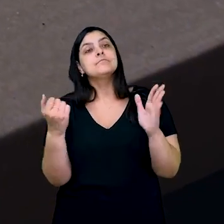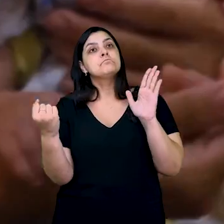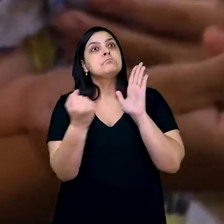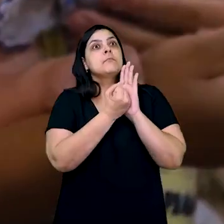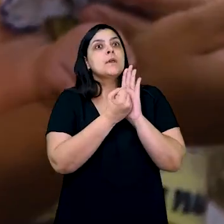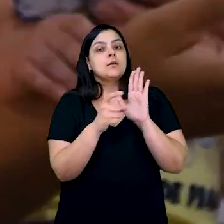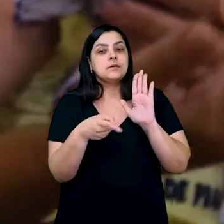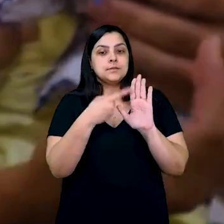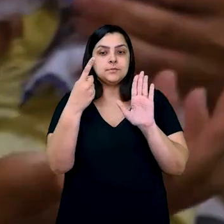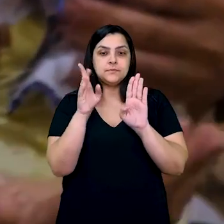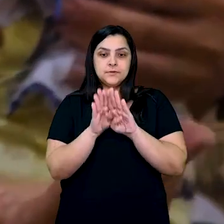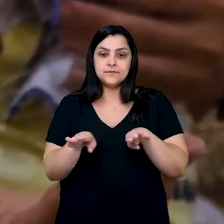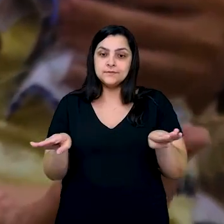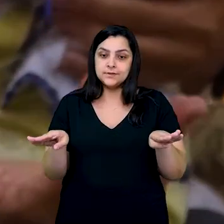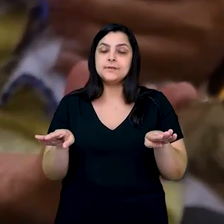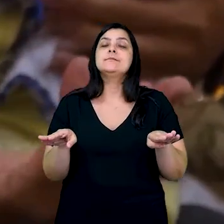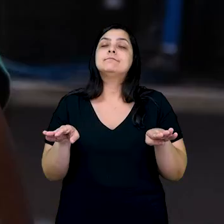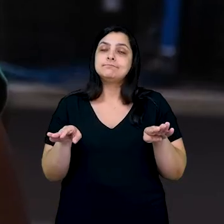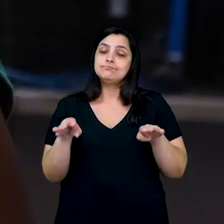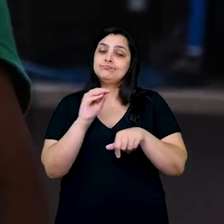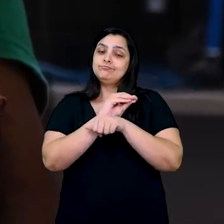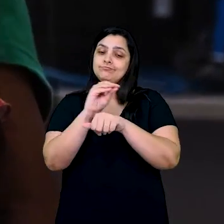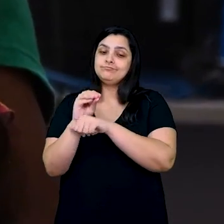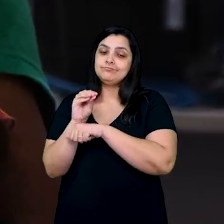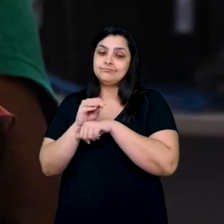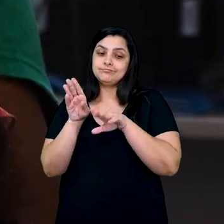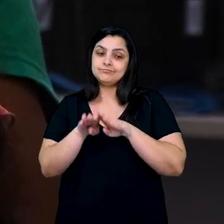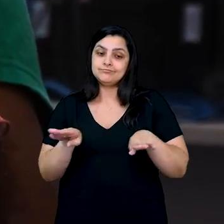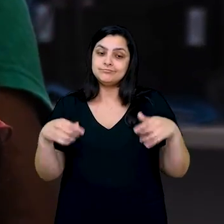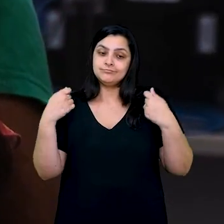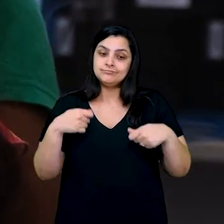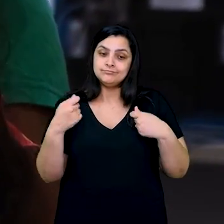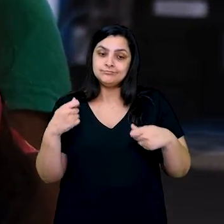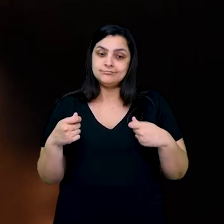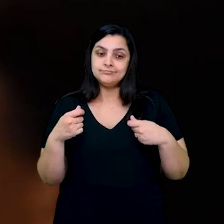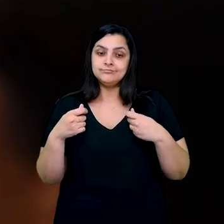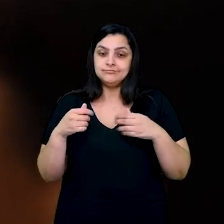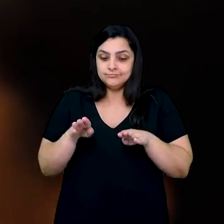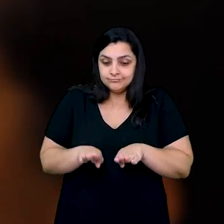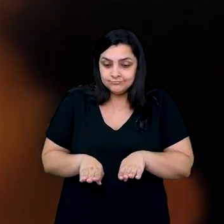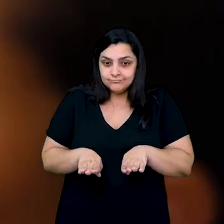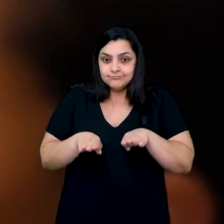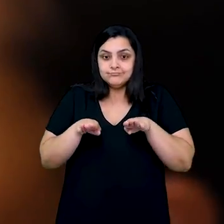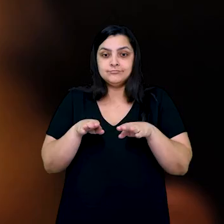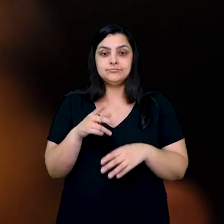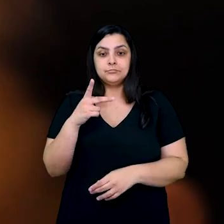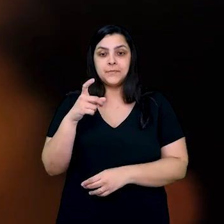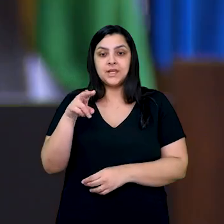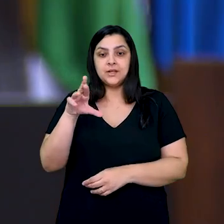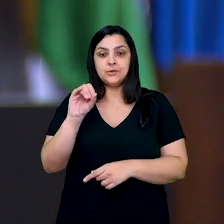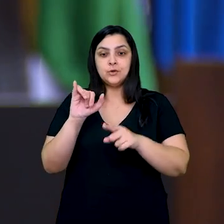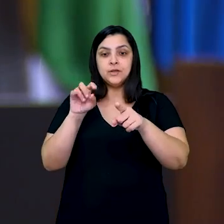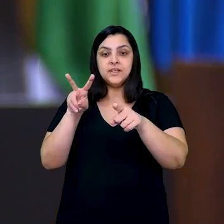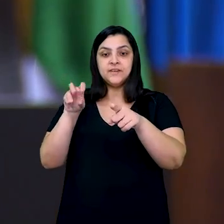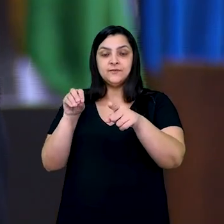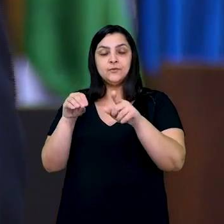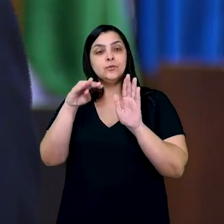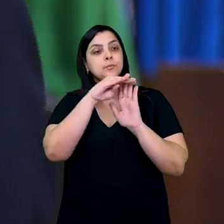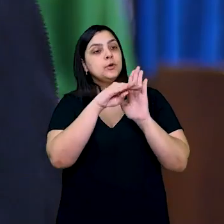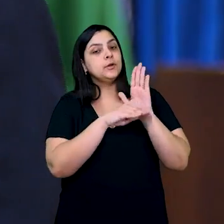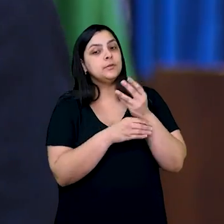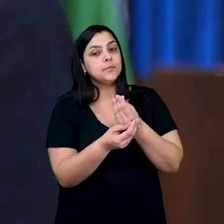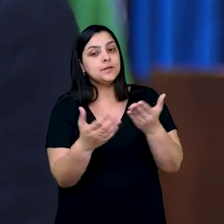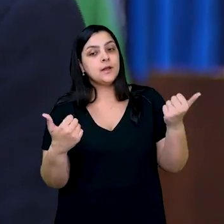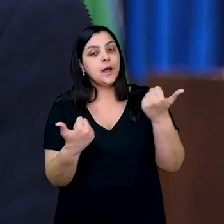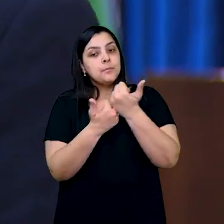no cumprimento do Marco Legal da Primeira Infância e nos cuidados que a criança precisa nos primeiros anos de vida, Pedro Ivo Moura criou